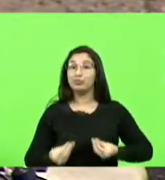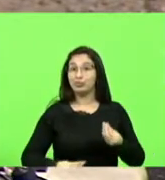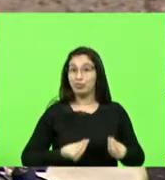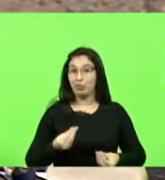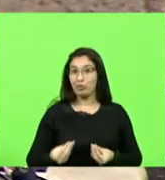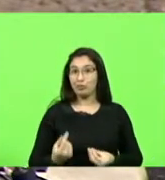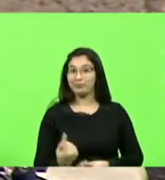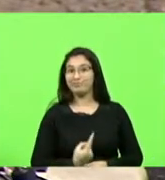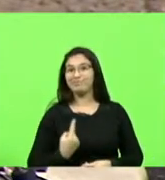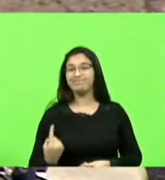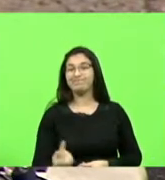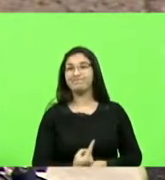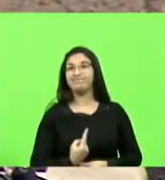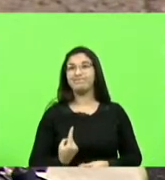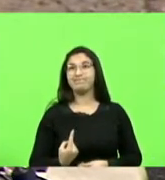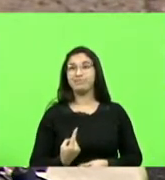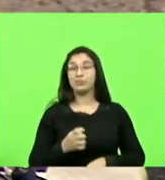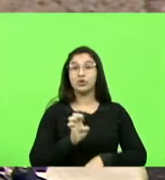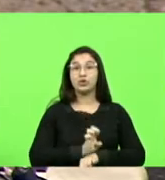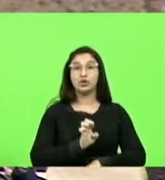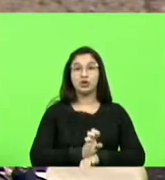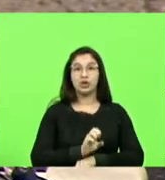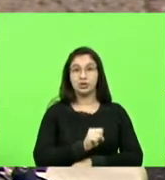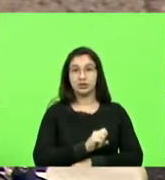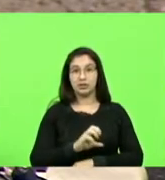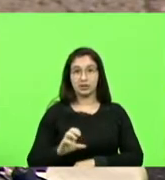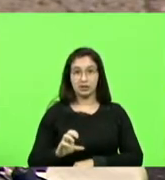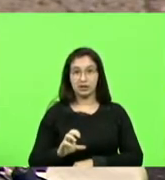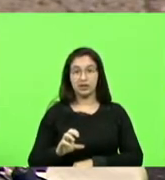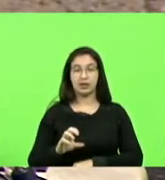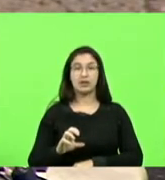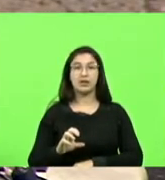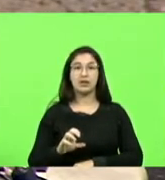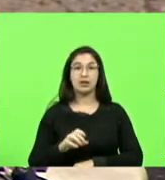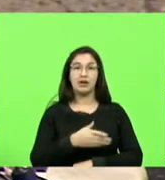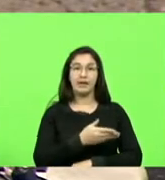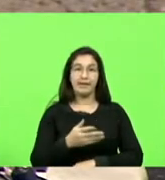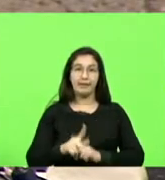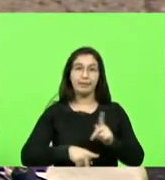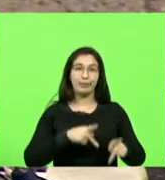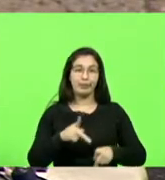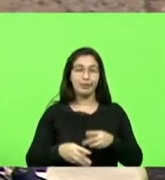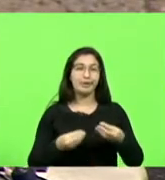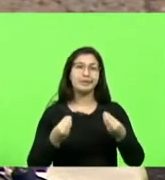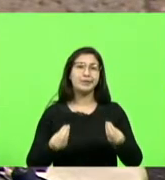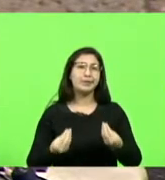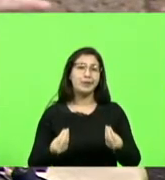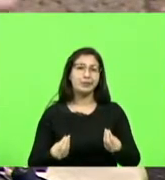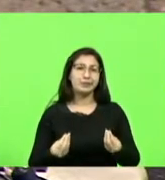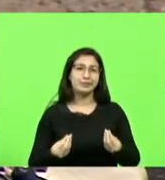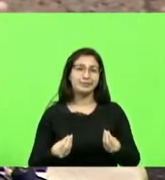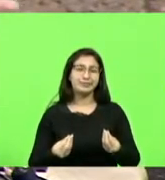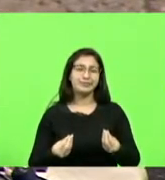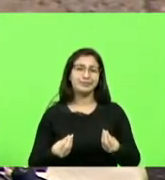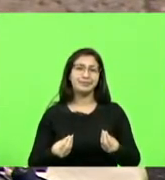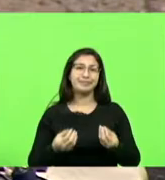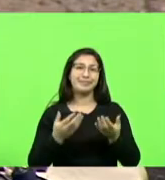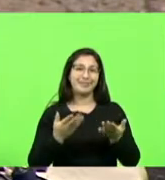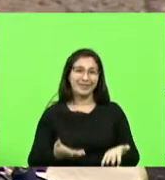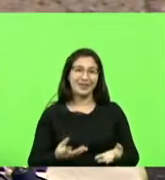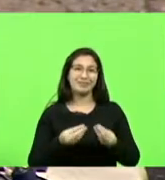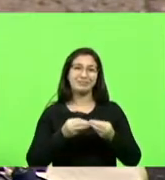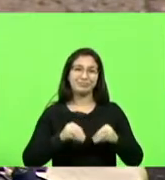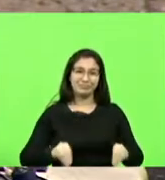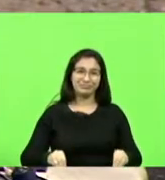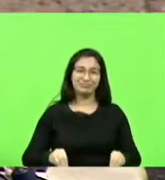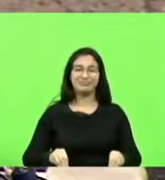nós estamos, o Estado de Santa Catarina, os catarinenses estão pagando por essa possível